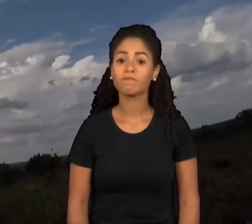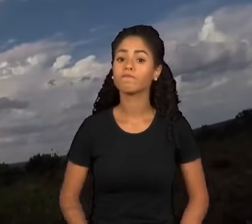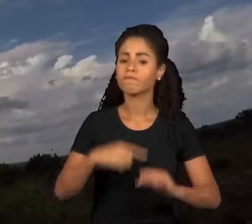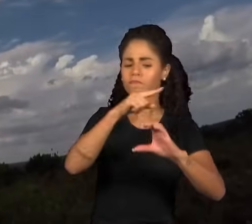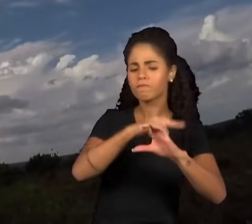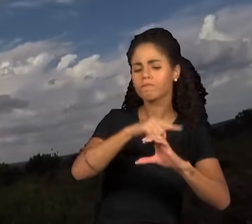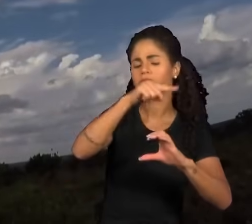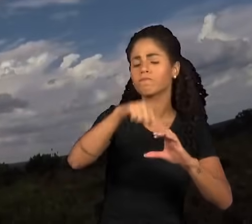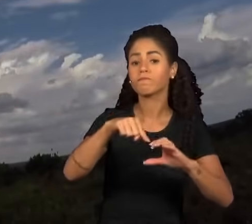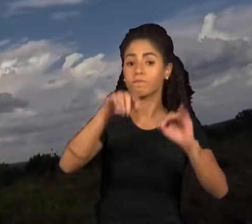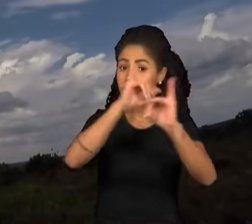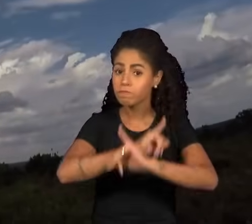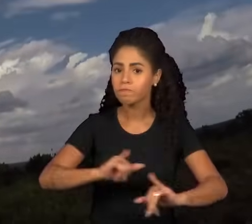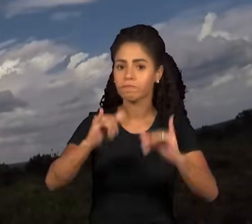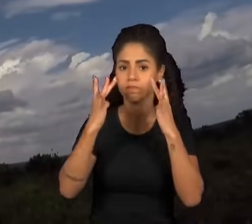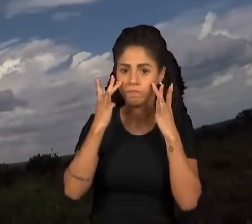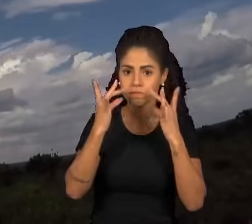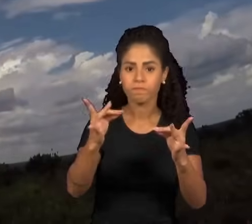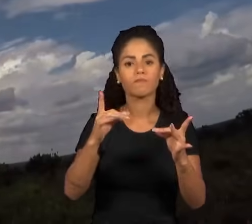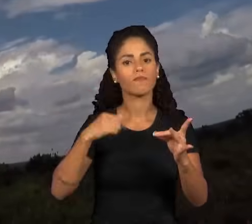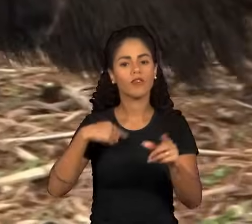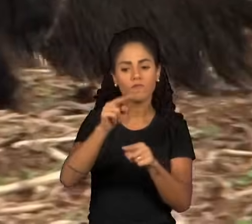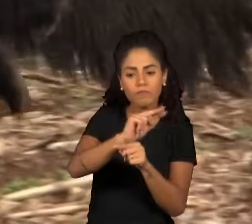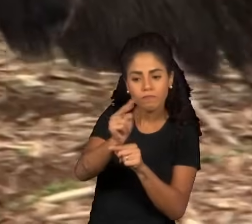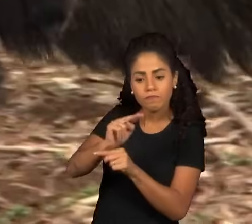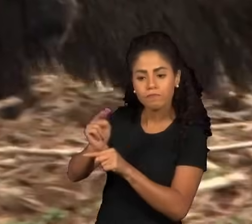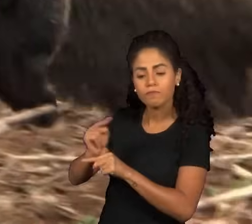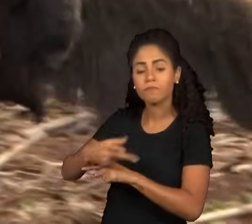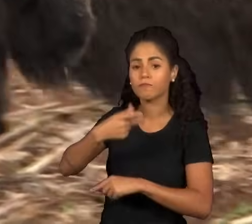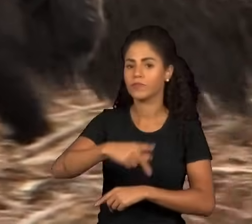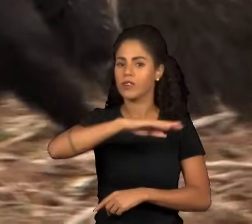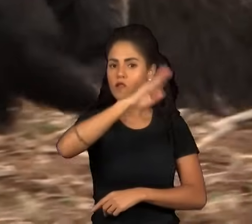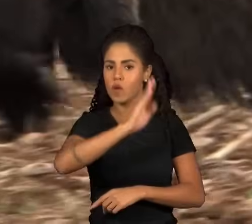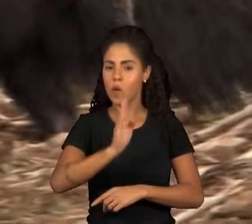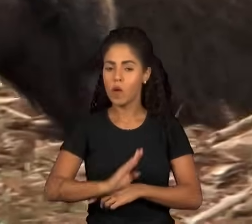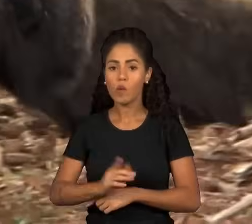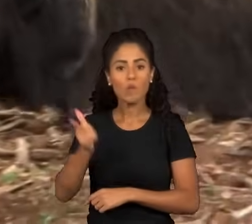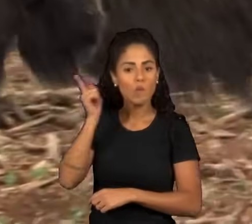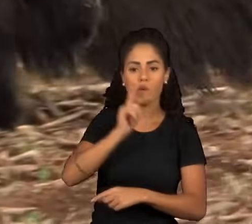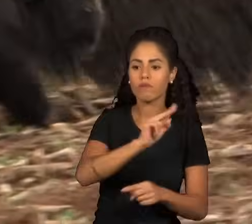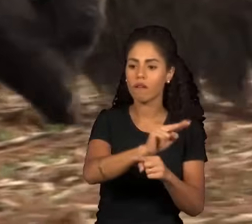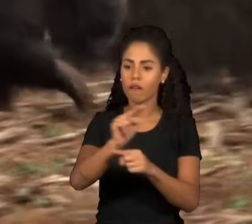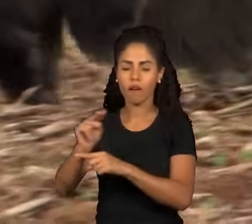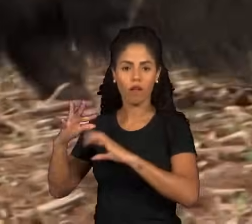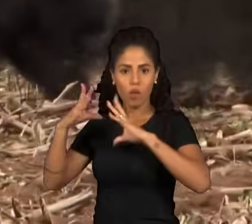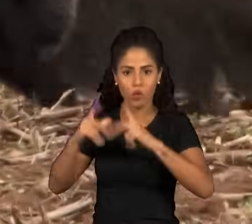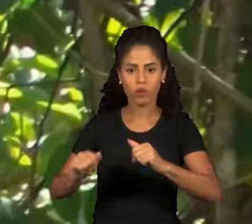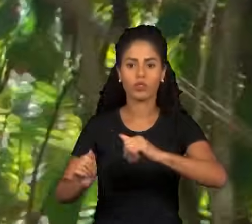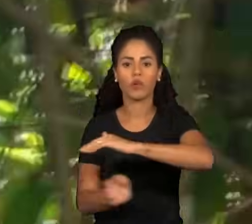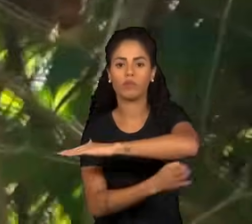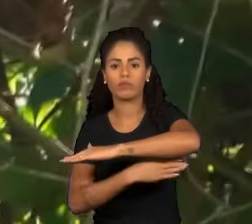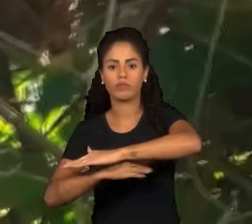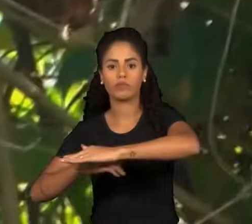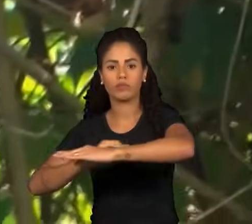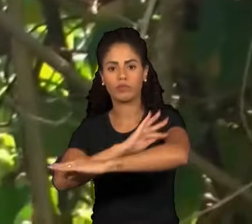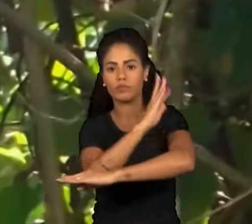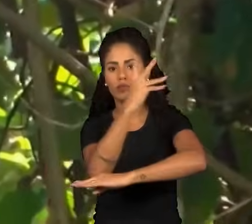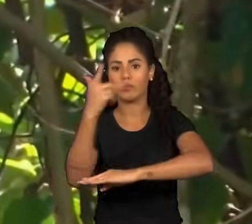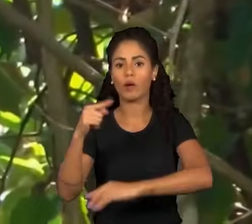Cientistas alertam: as unidades de conservação do Brasil não conseguem proteger a maior biodiversidade da